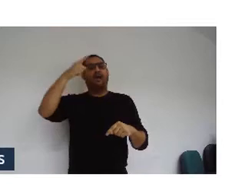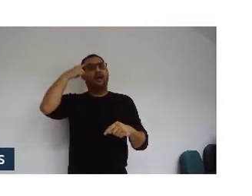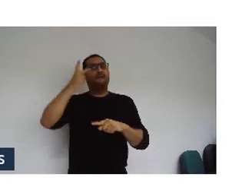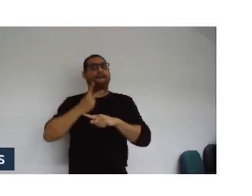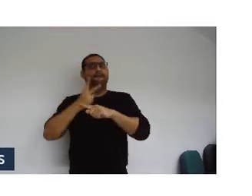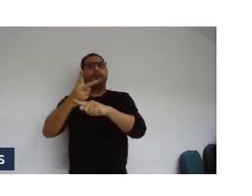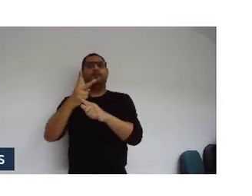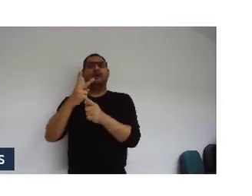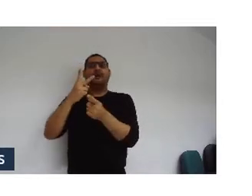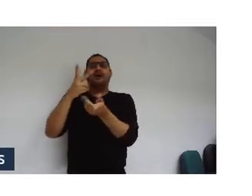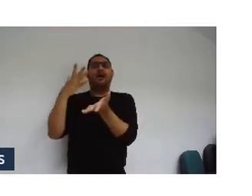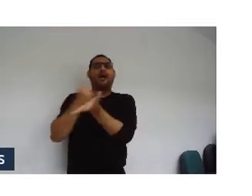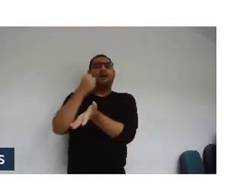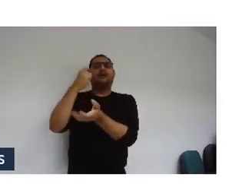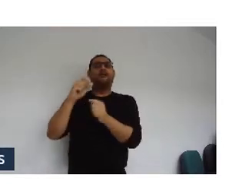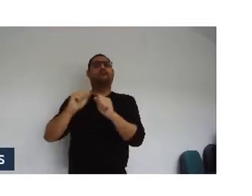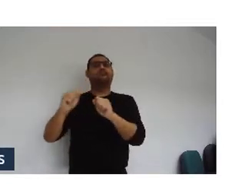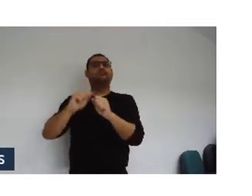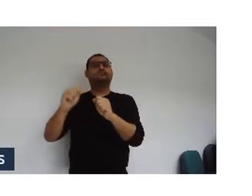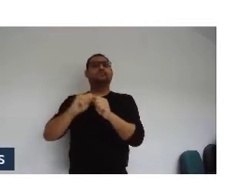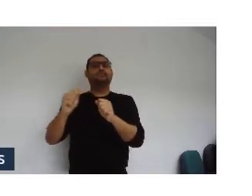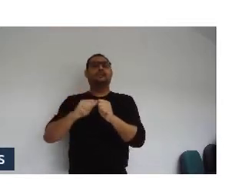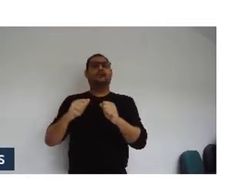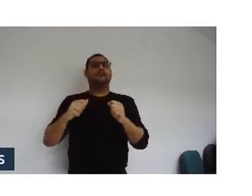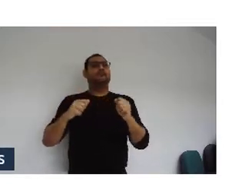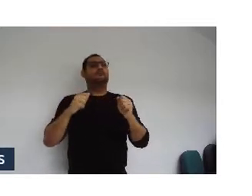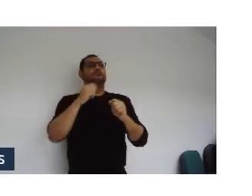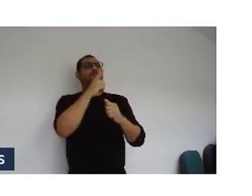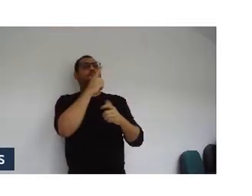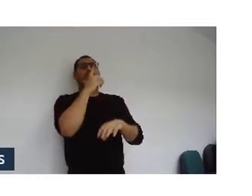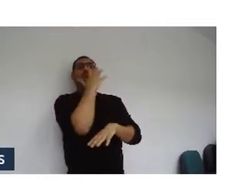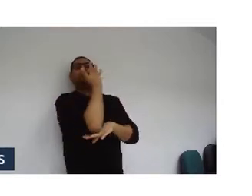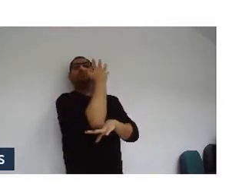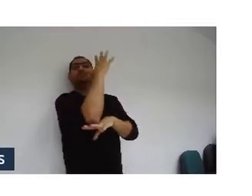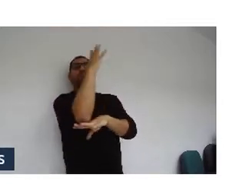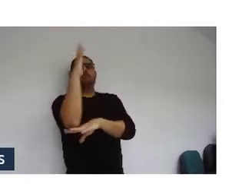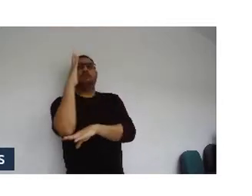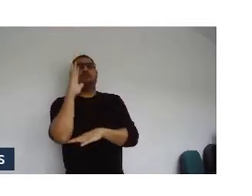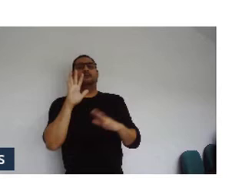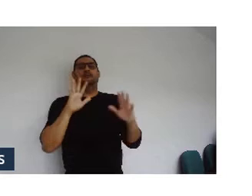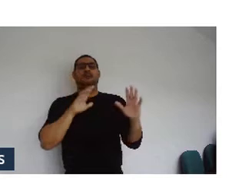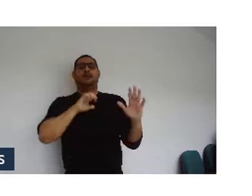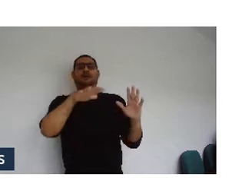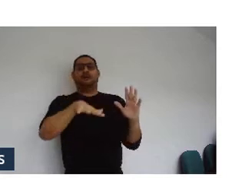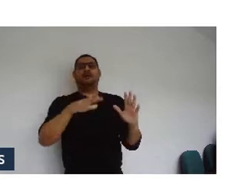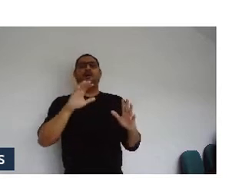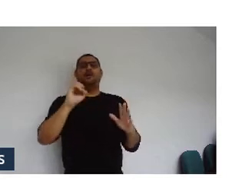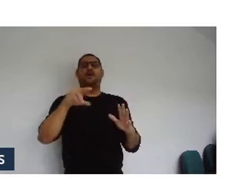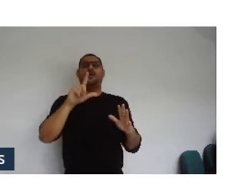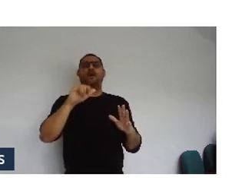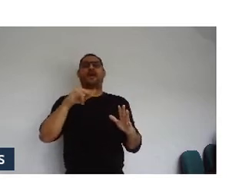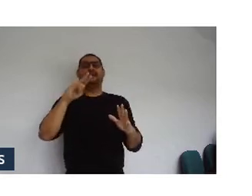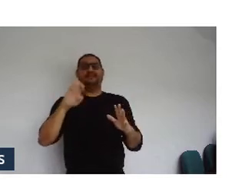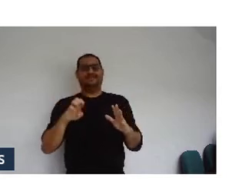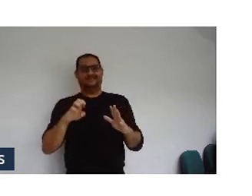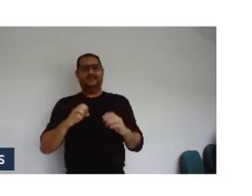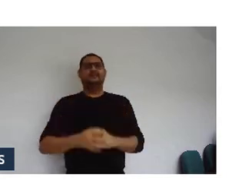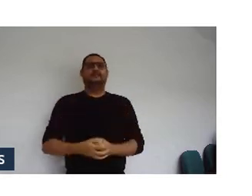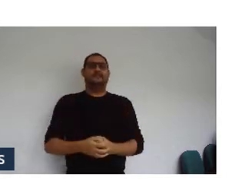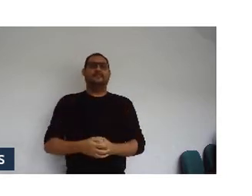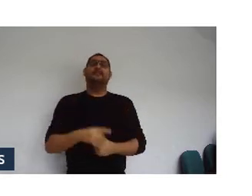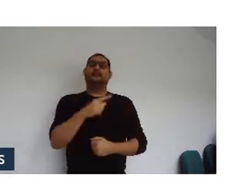por parceiros em uma paisagem semiótica queer online. Ele vai, então,